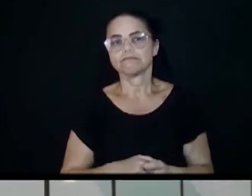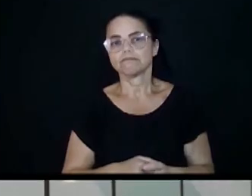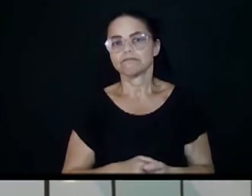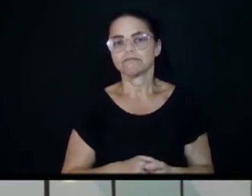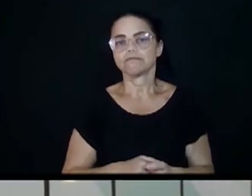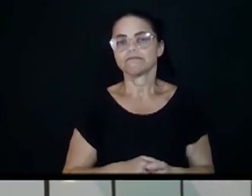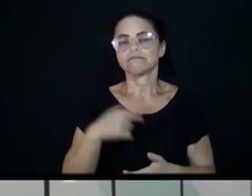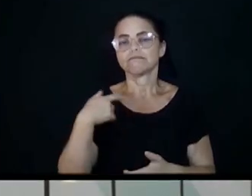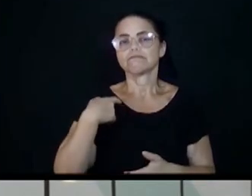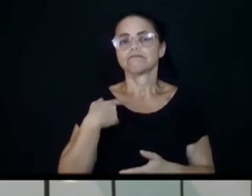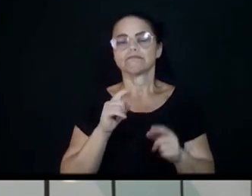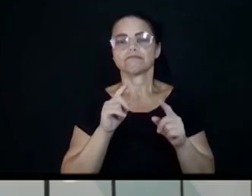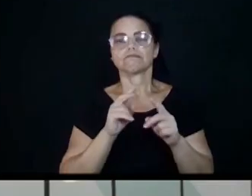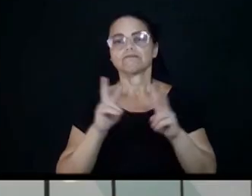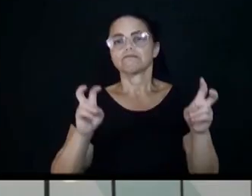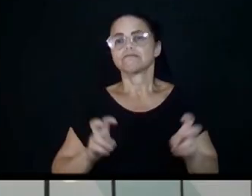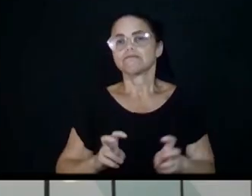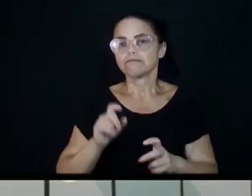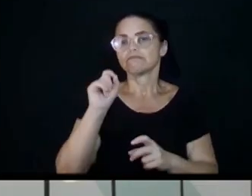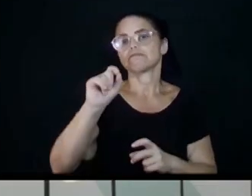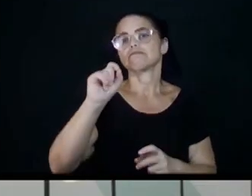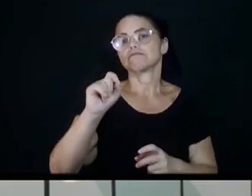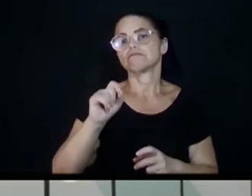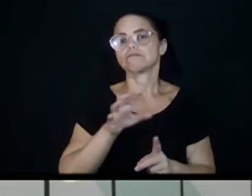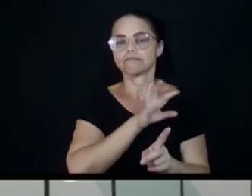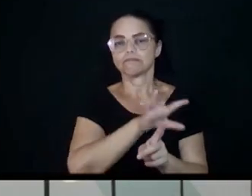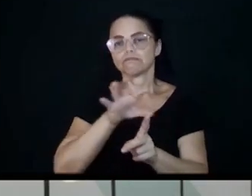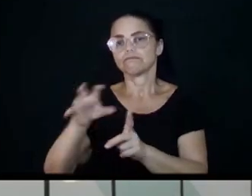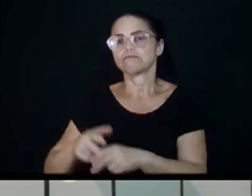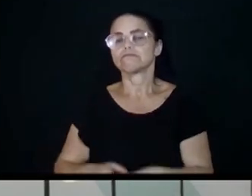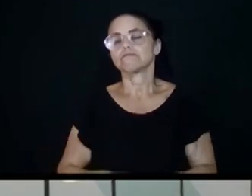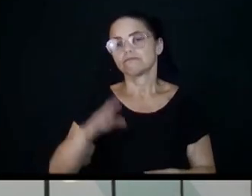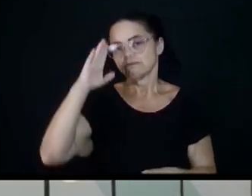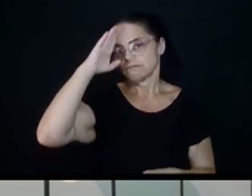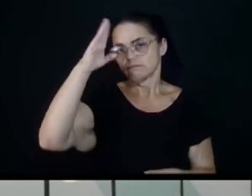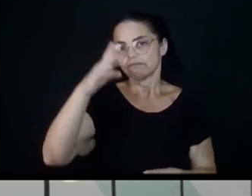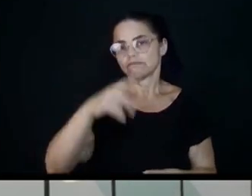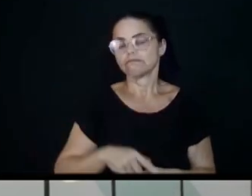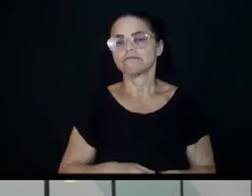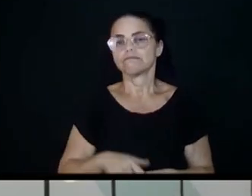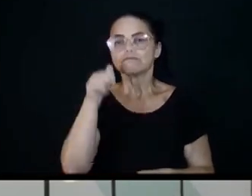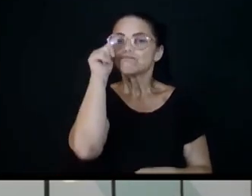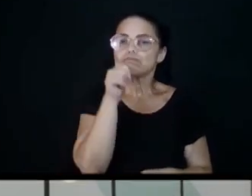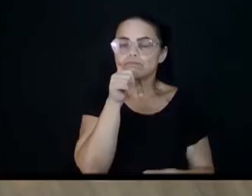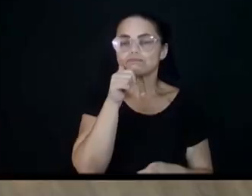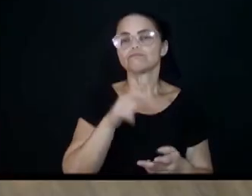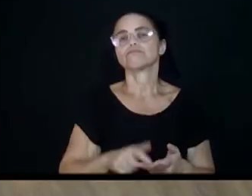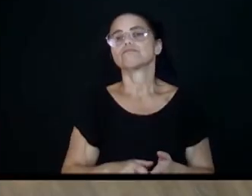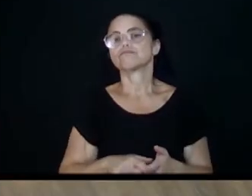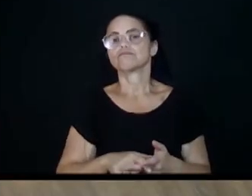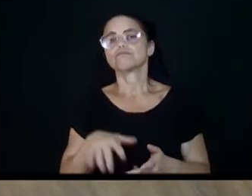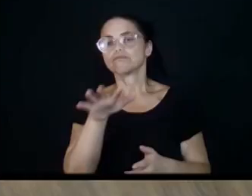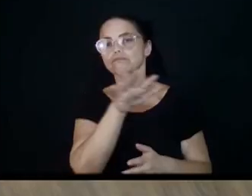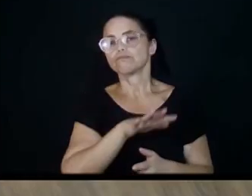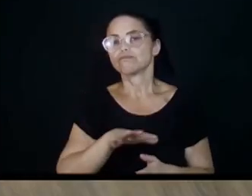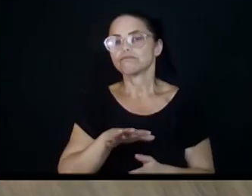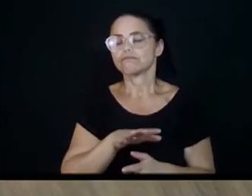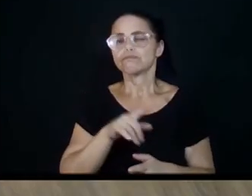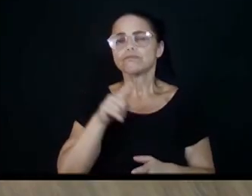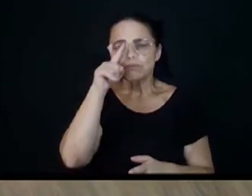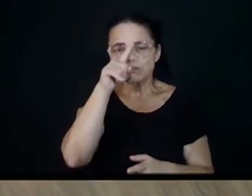à questão que atinge, né, principalmente aí o público feminino. E tem risco para essa mulher, se ela